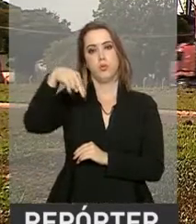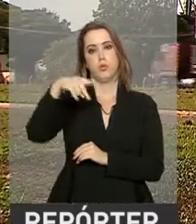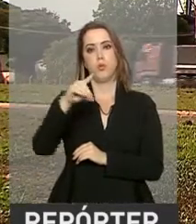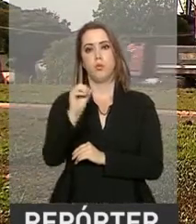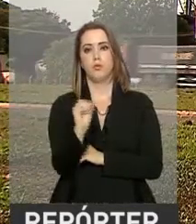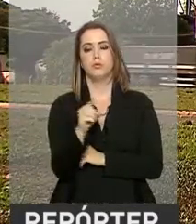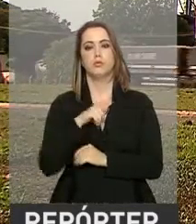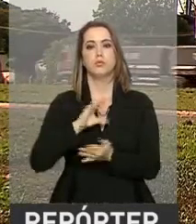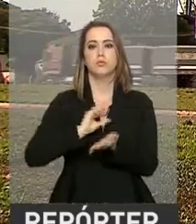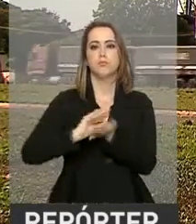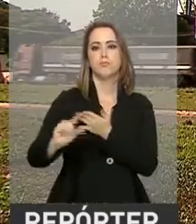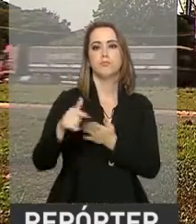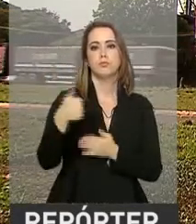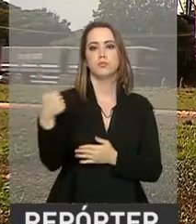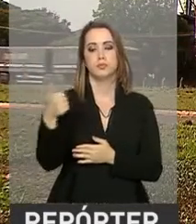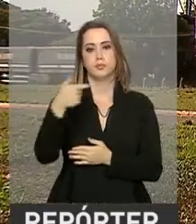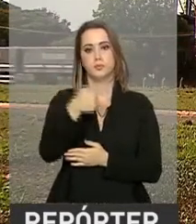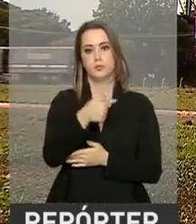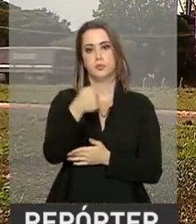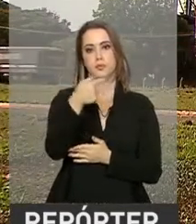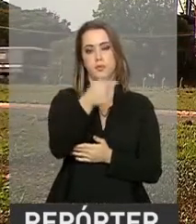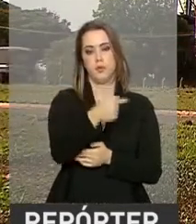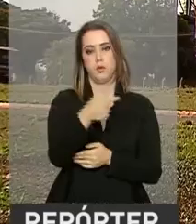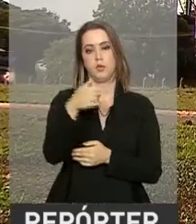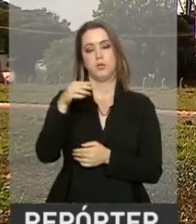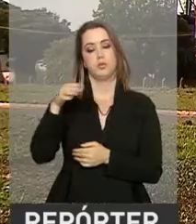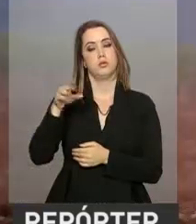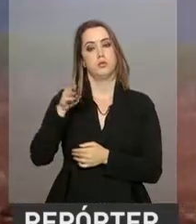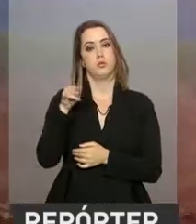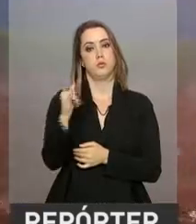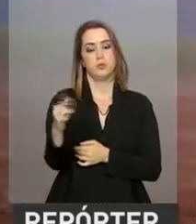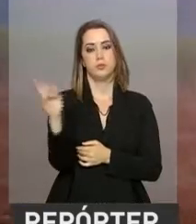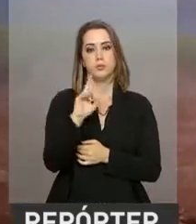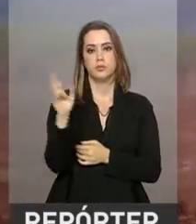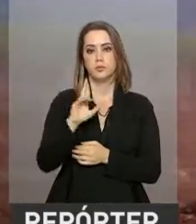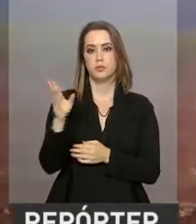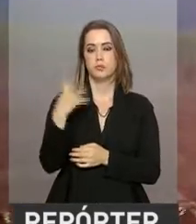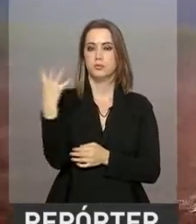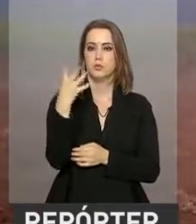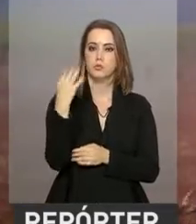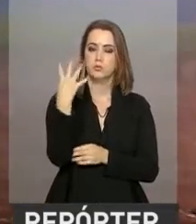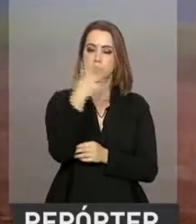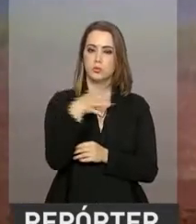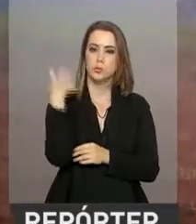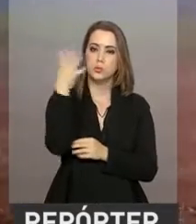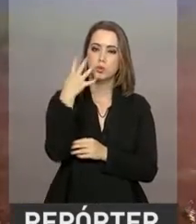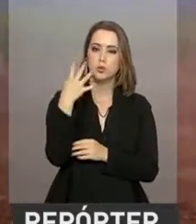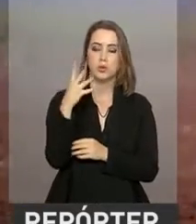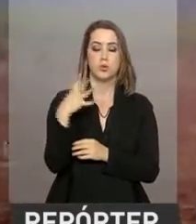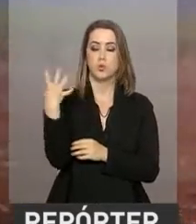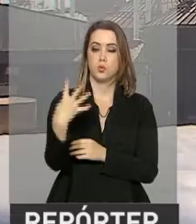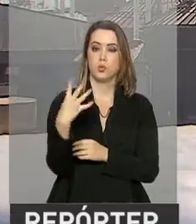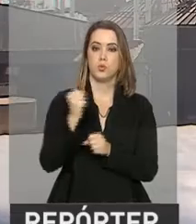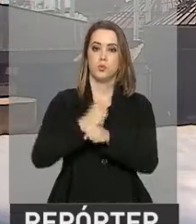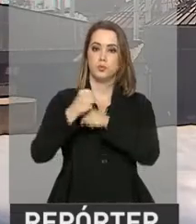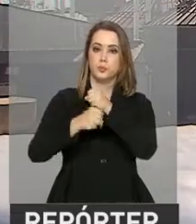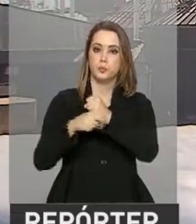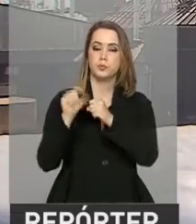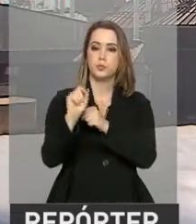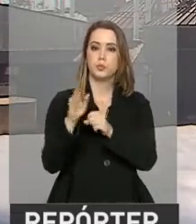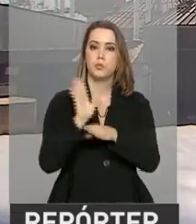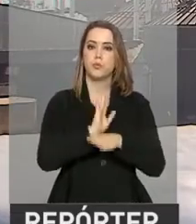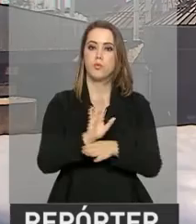de R$ 117 bilhões de reais nos próximos 4 anos. O dinheiro vai atender a projetos produtivos nas regiões